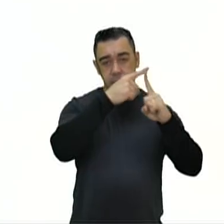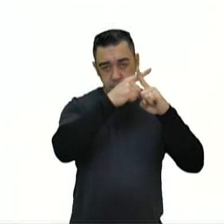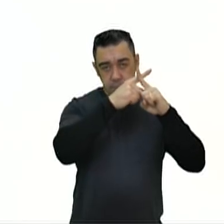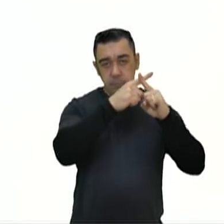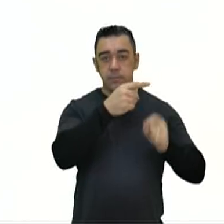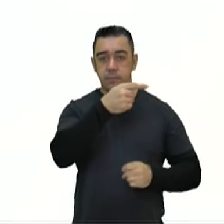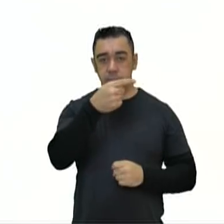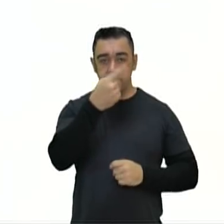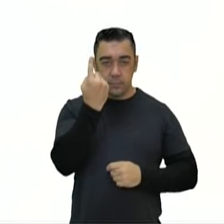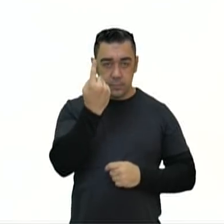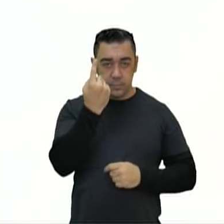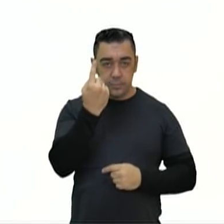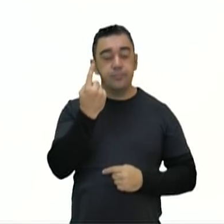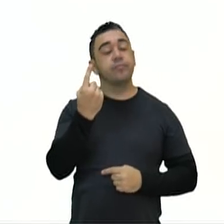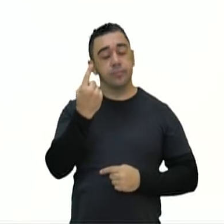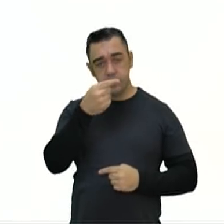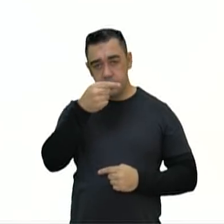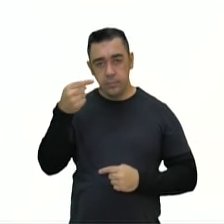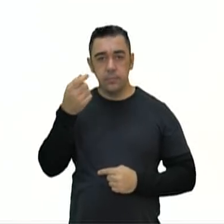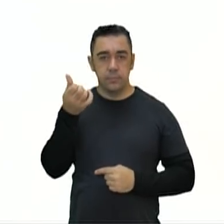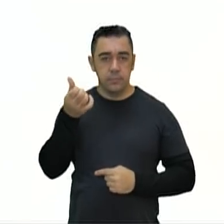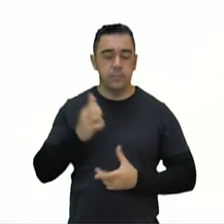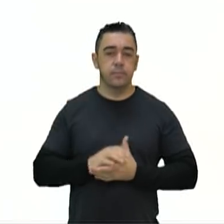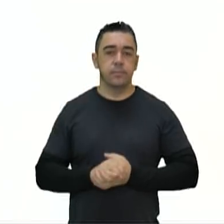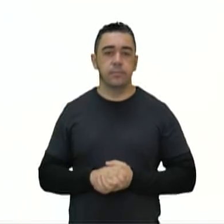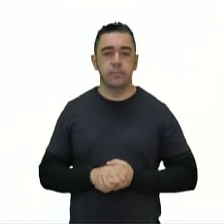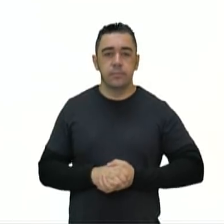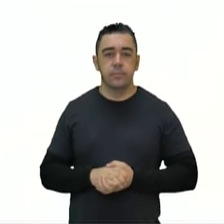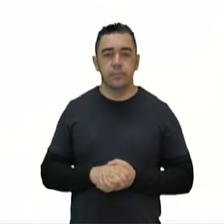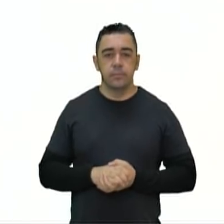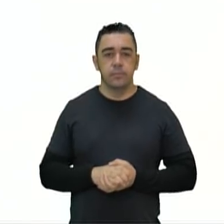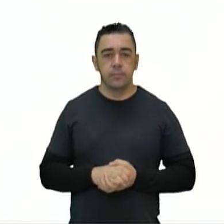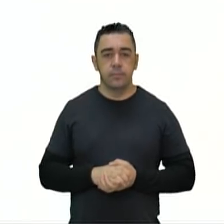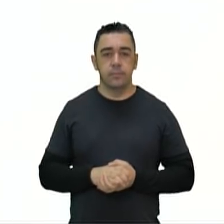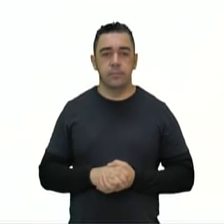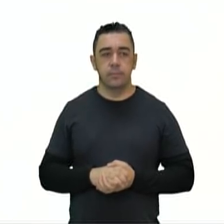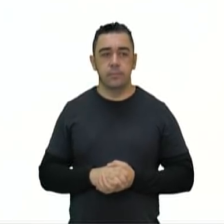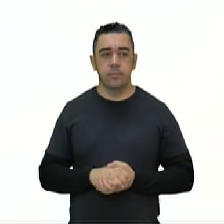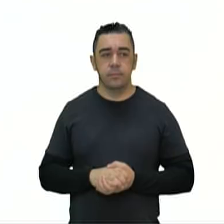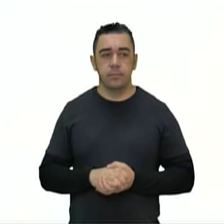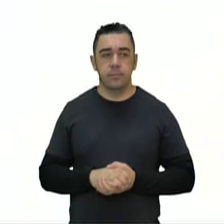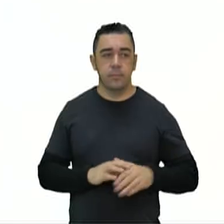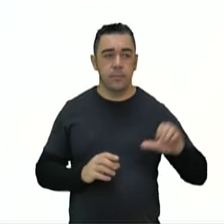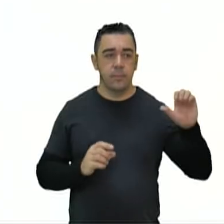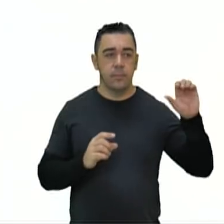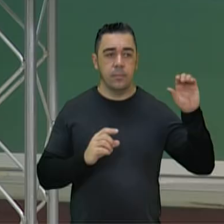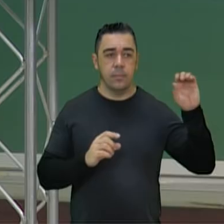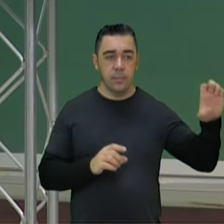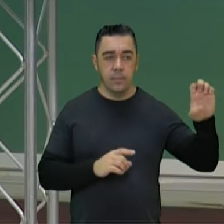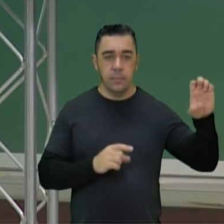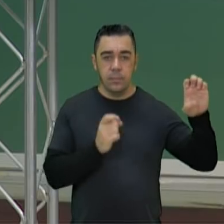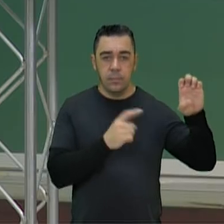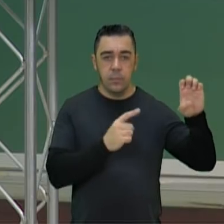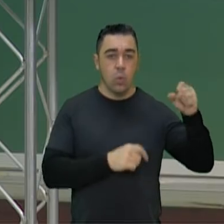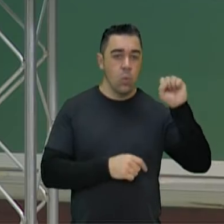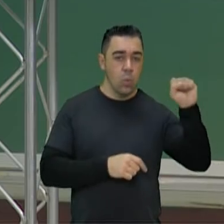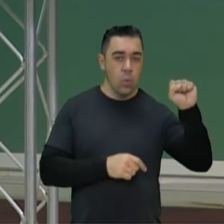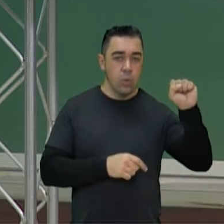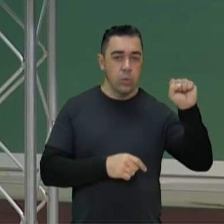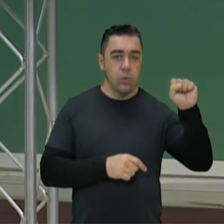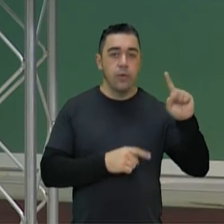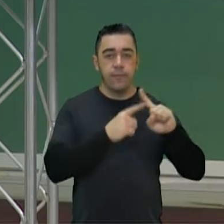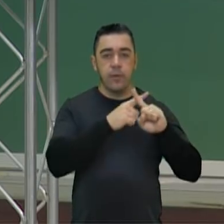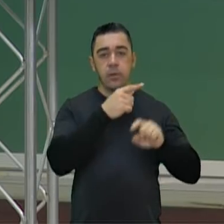por menos 1, dá menos 6. Positivo com negativo, negativo. 8 vezes mais